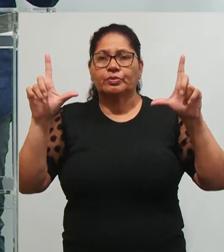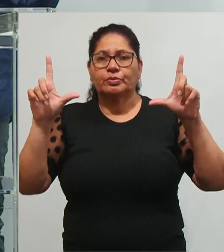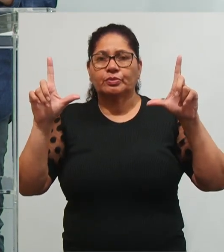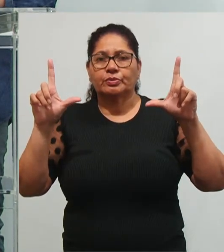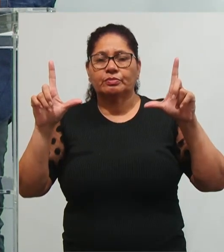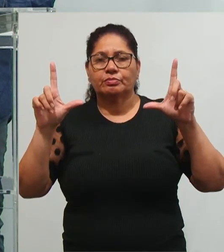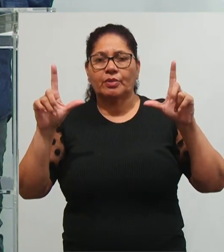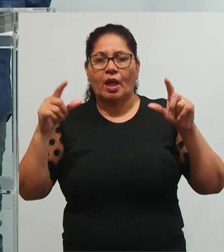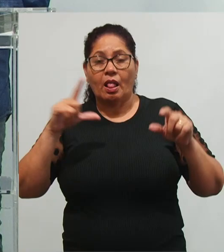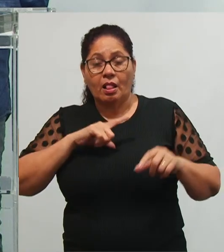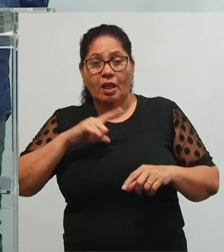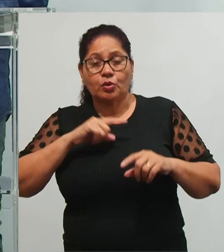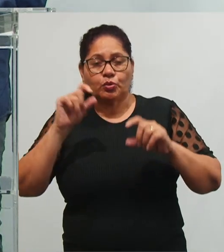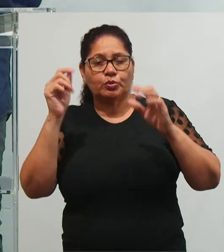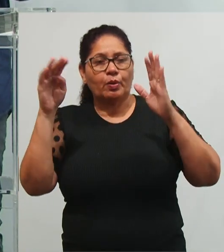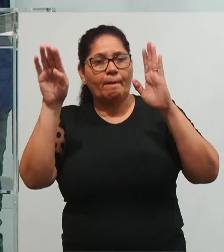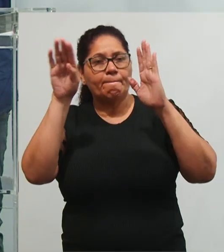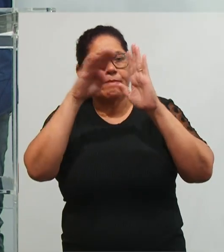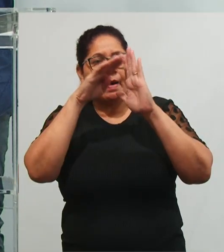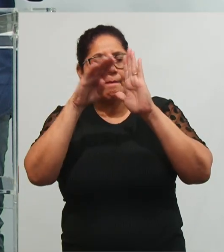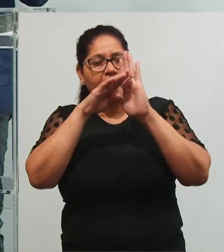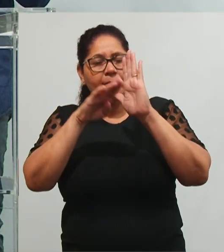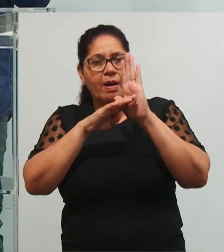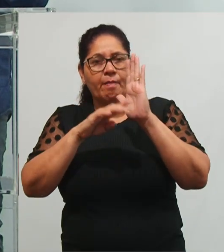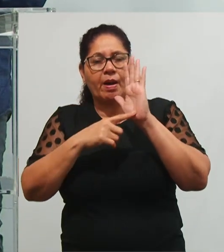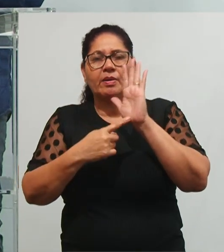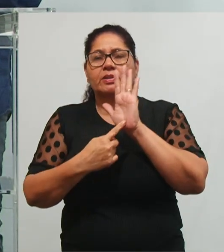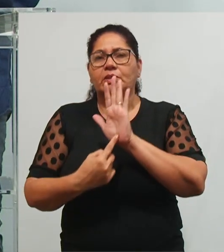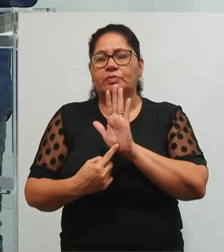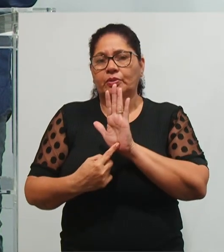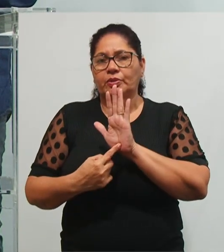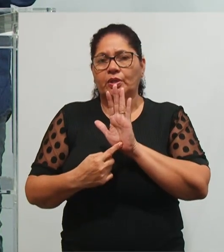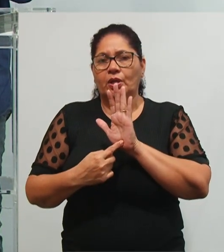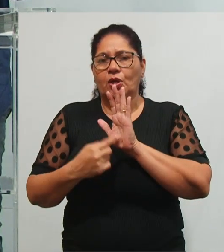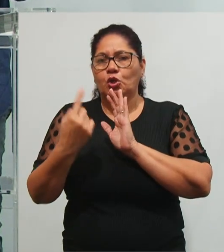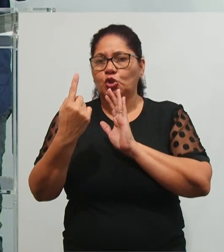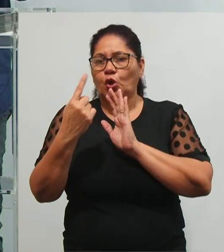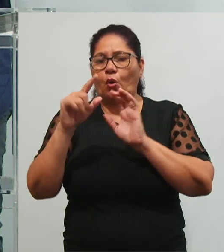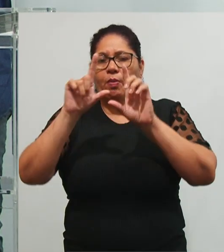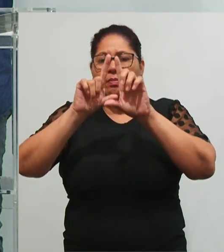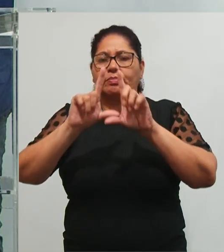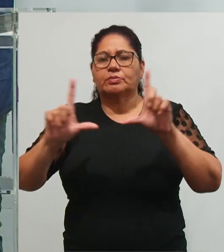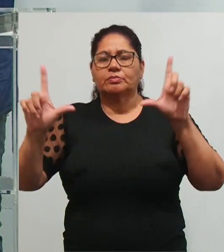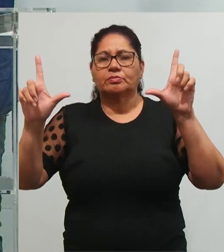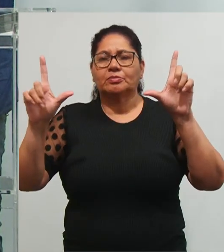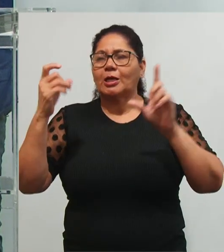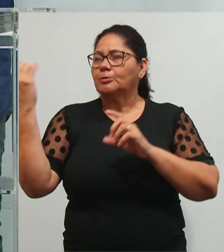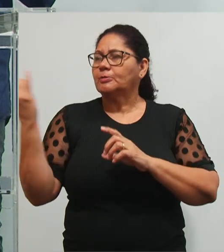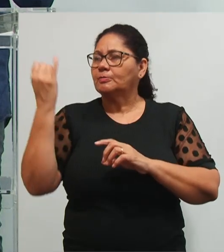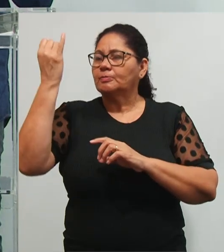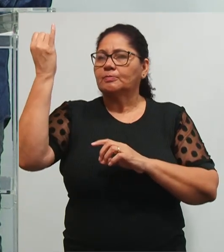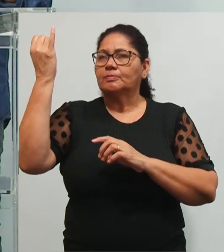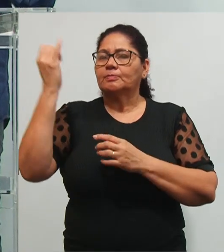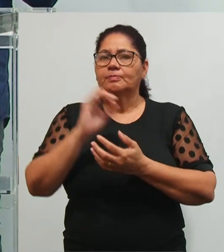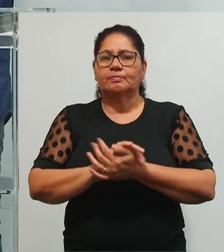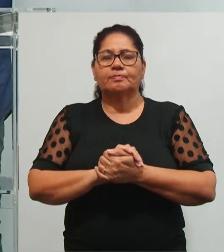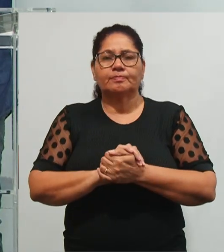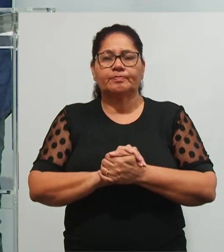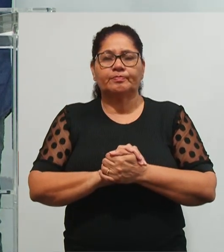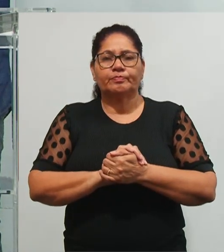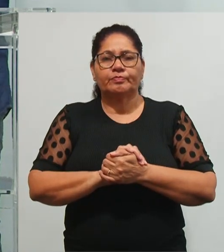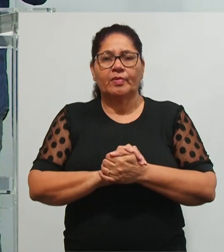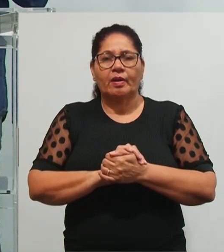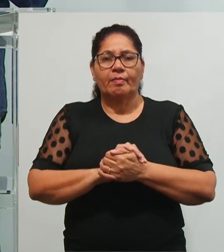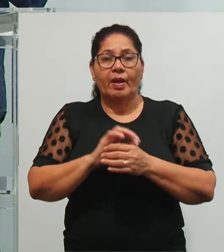onde a gente tem todos os requisitos. A gente consegue mostrar em apenas uma tela tudo aquilo que é